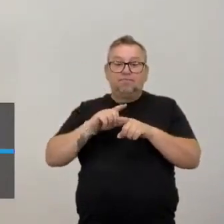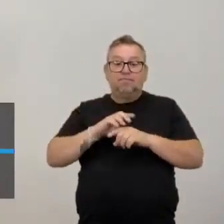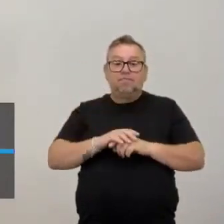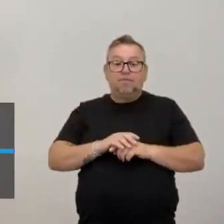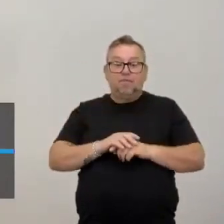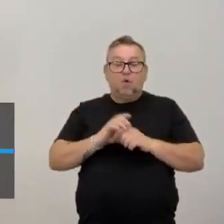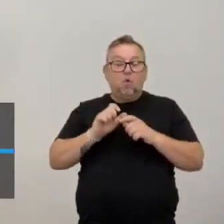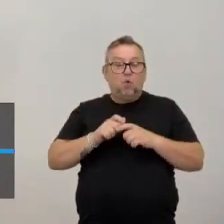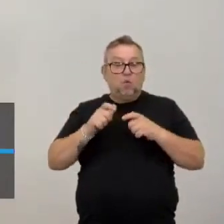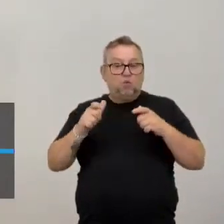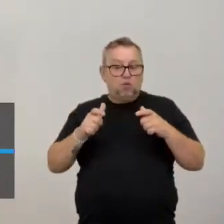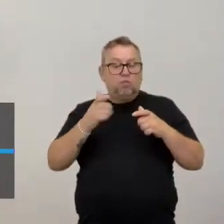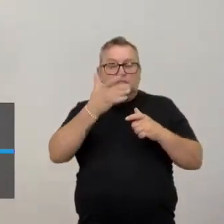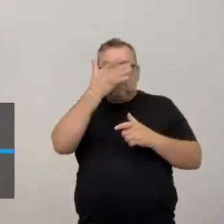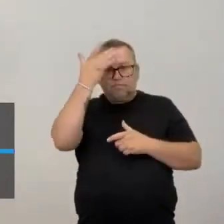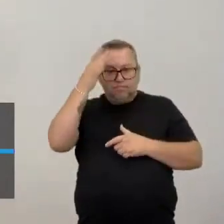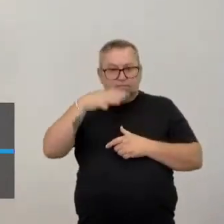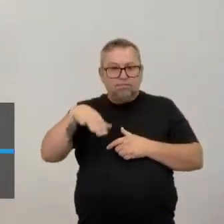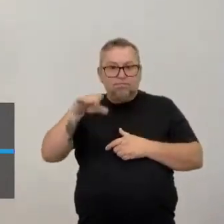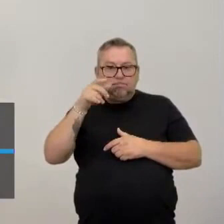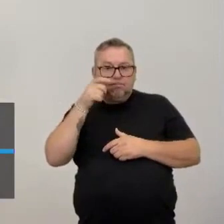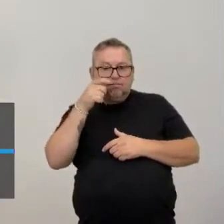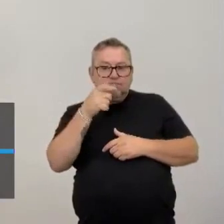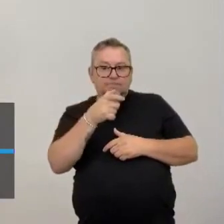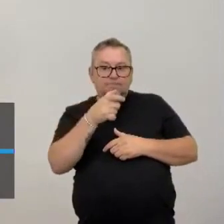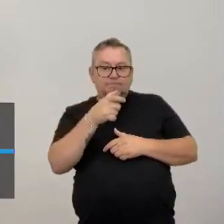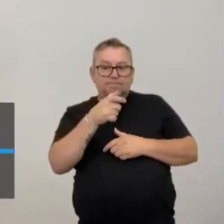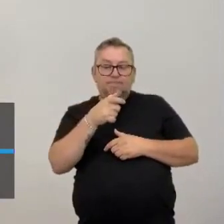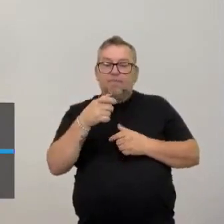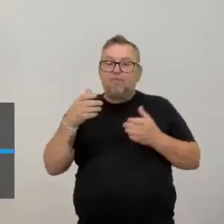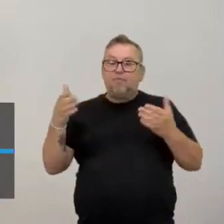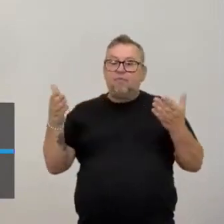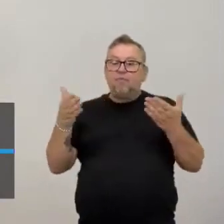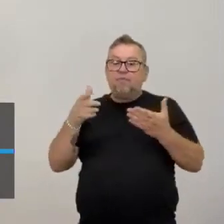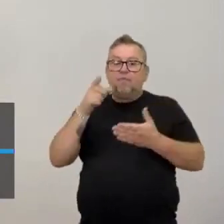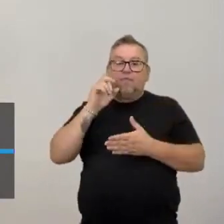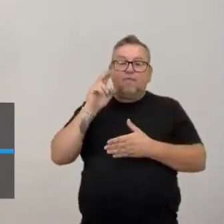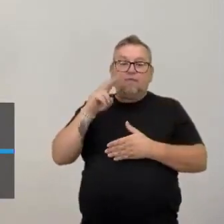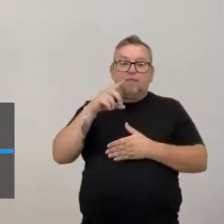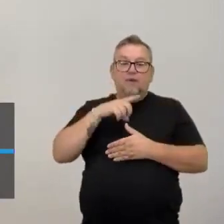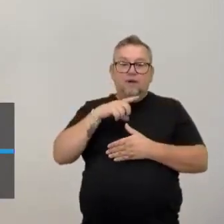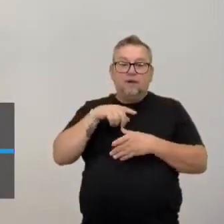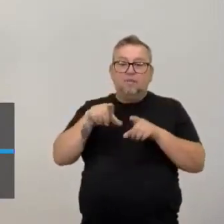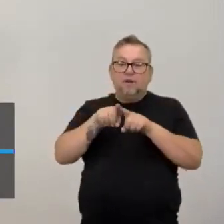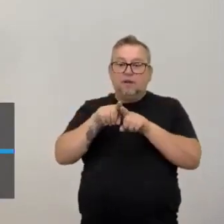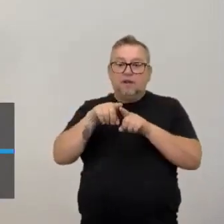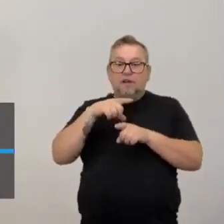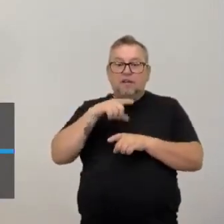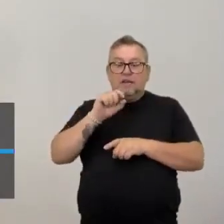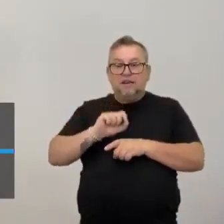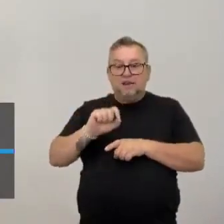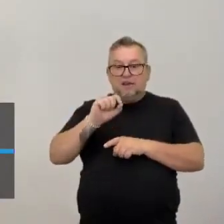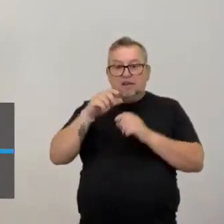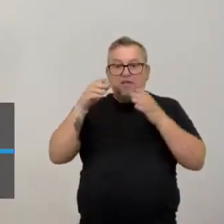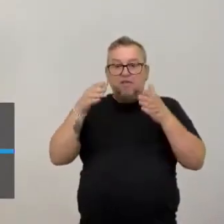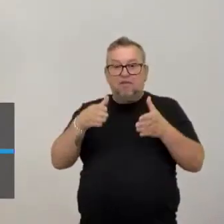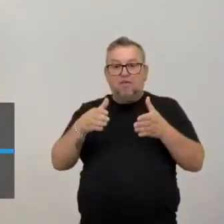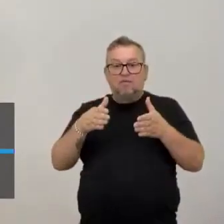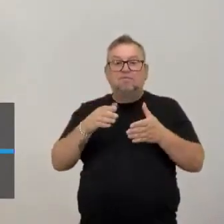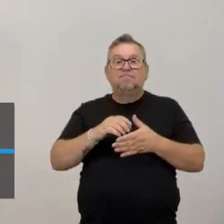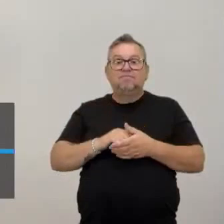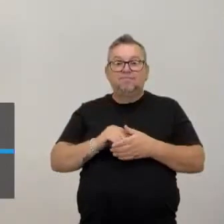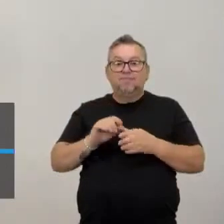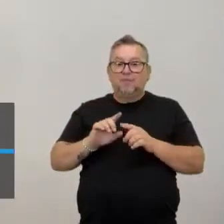né, uma população maior de pessoas. Hoje a gente vê que ainda existe essa abordagem, ela é muito